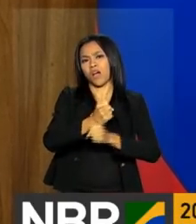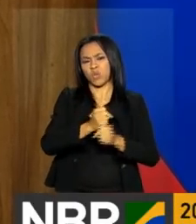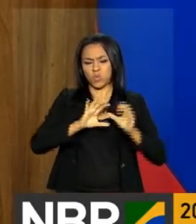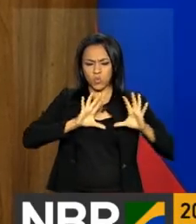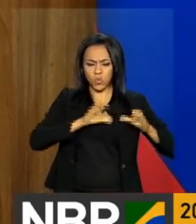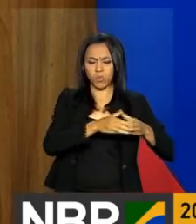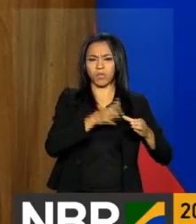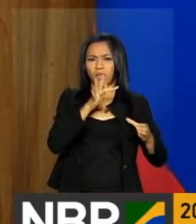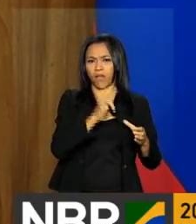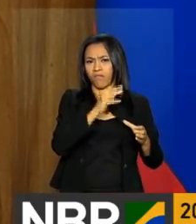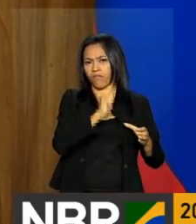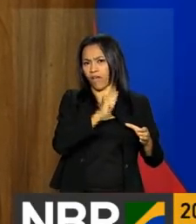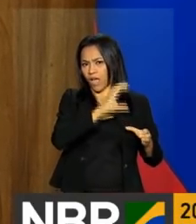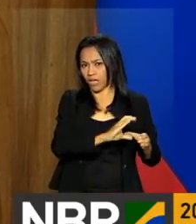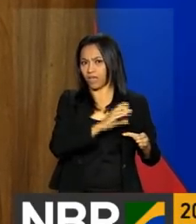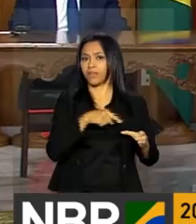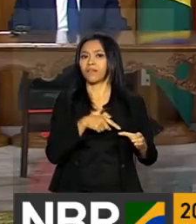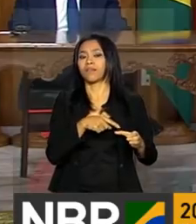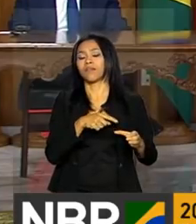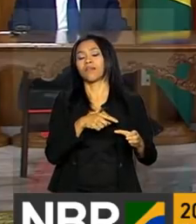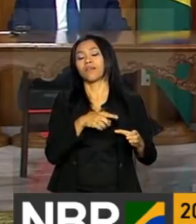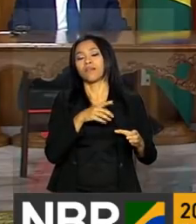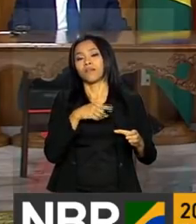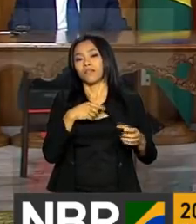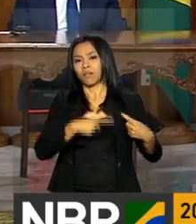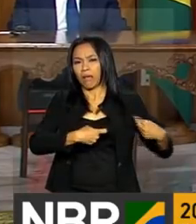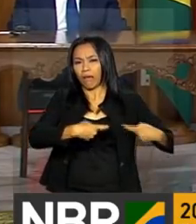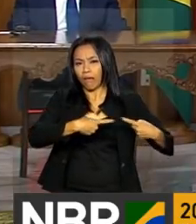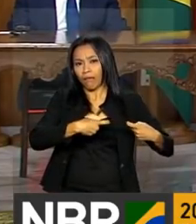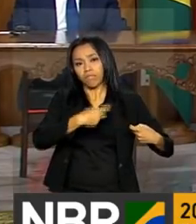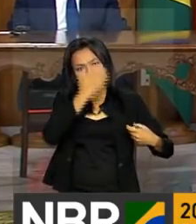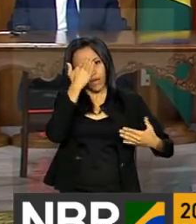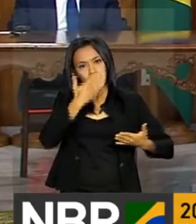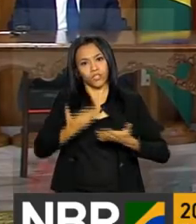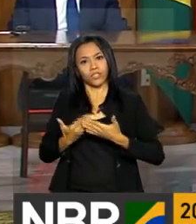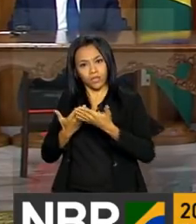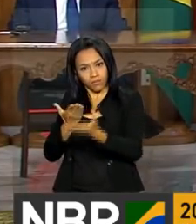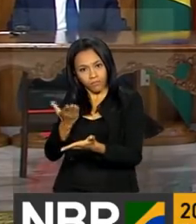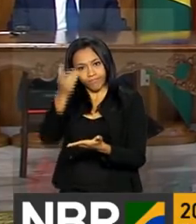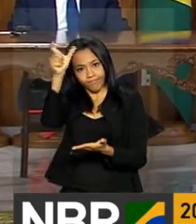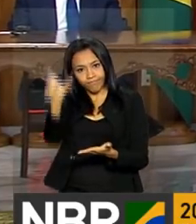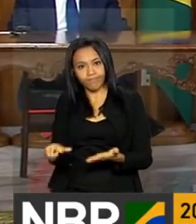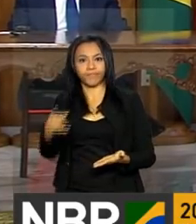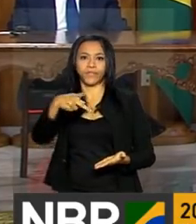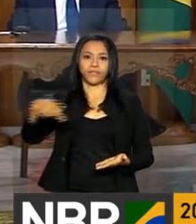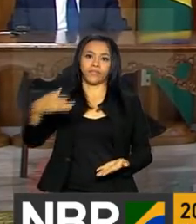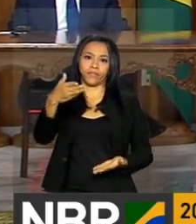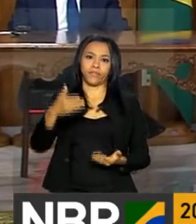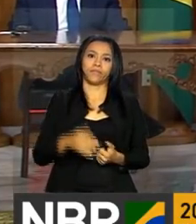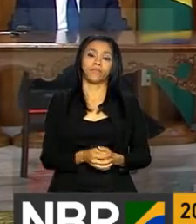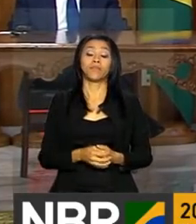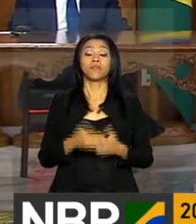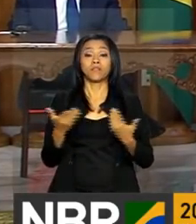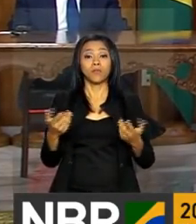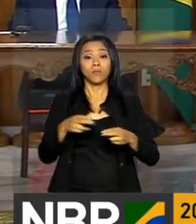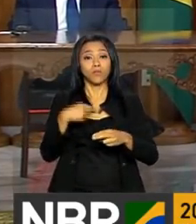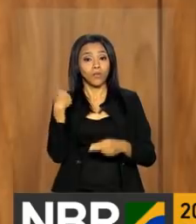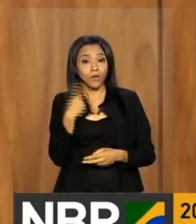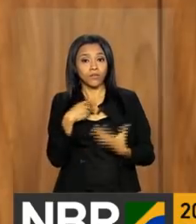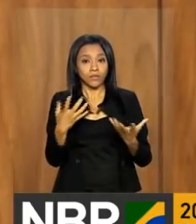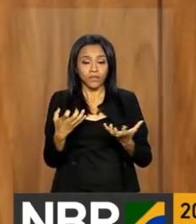FARC puderam depositar o seu voto. Portanto, nós queremos também